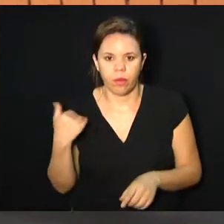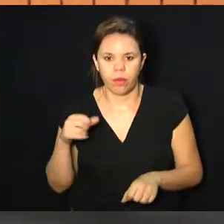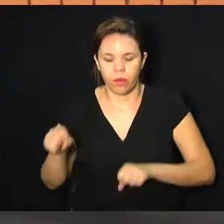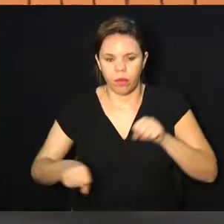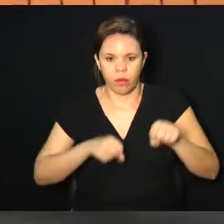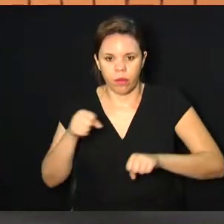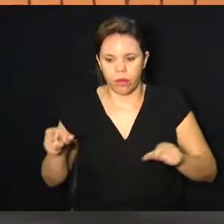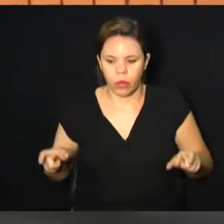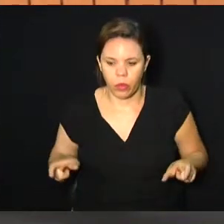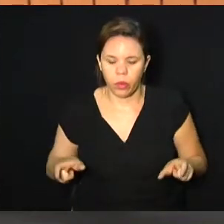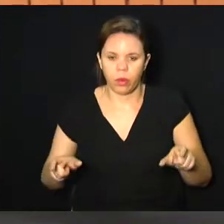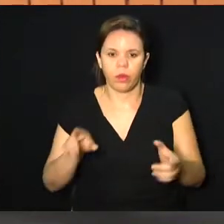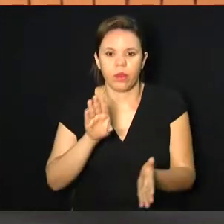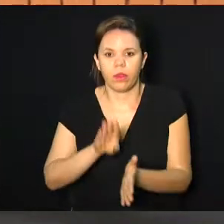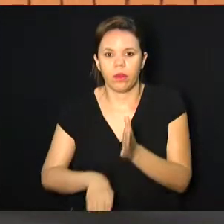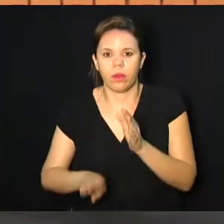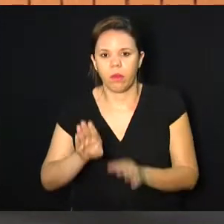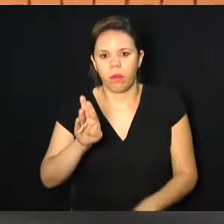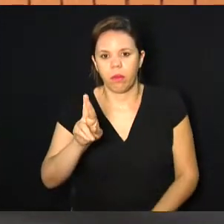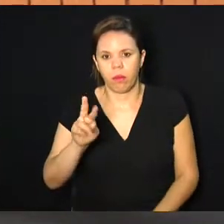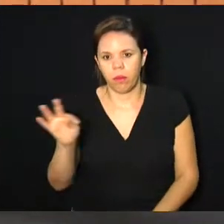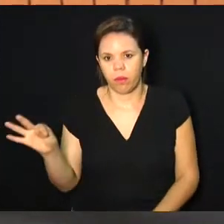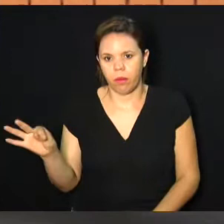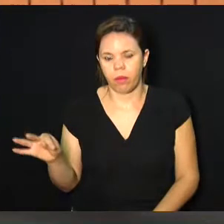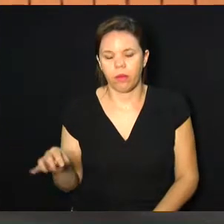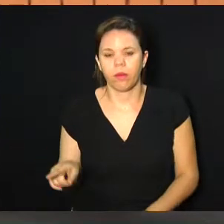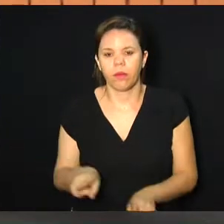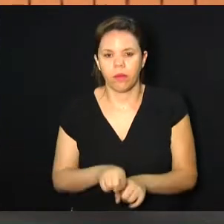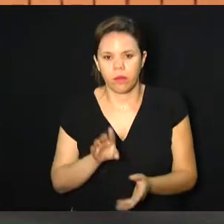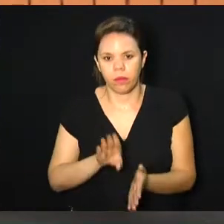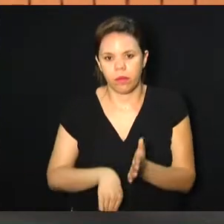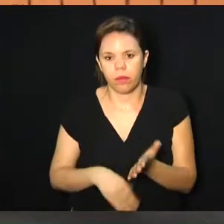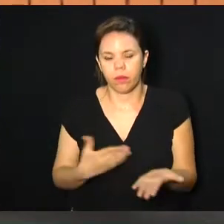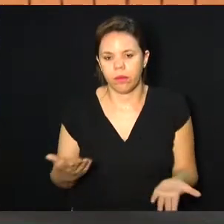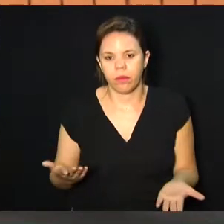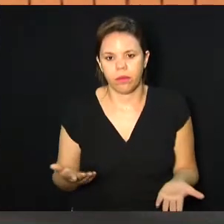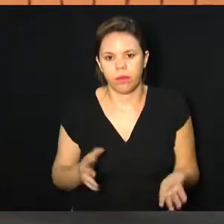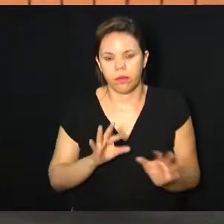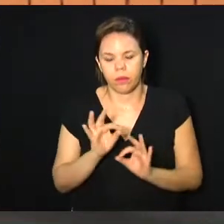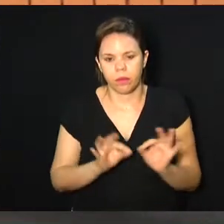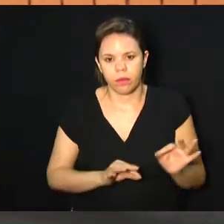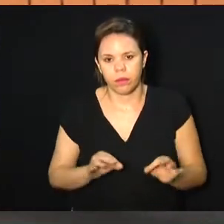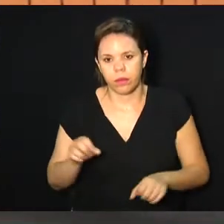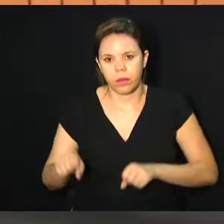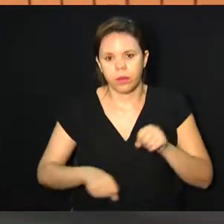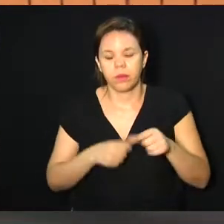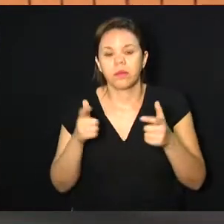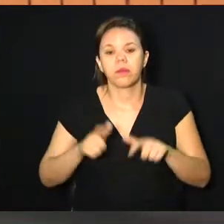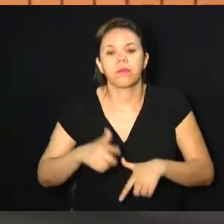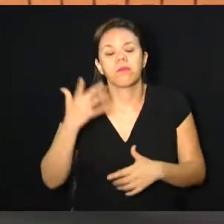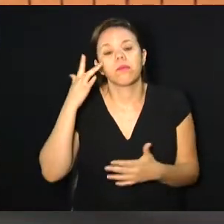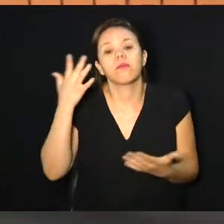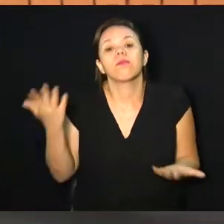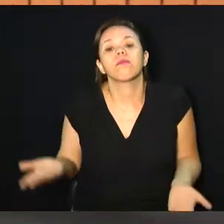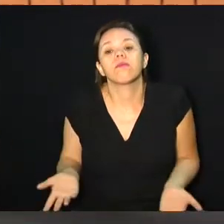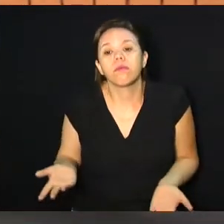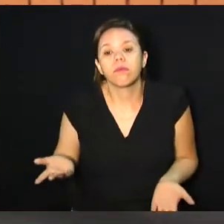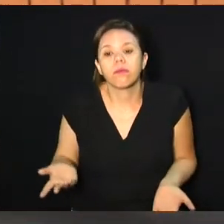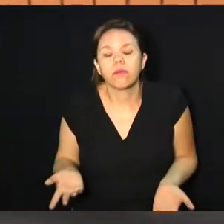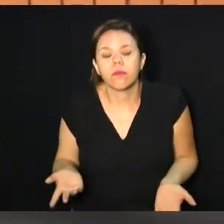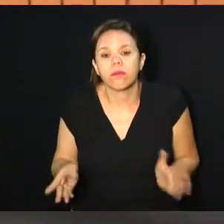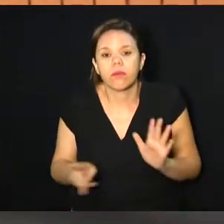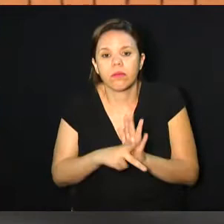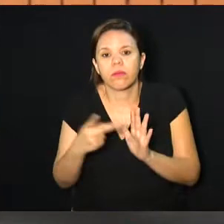ciclovia retirada do BRT, também o plano cicloviário, não sei nem onde está. A